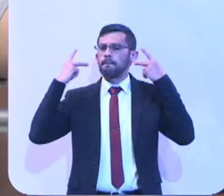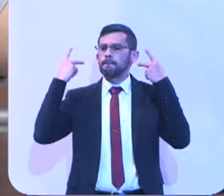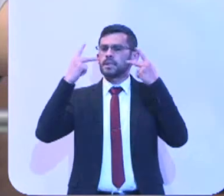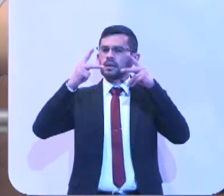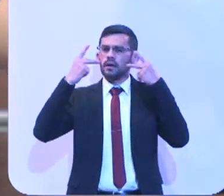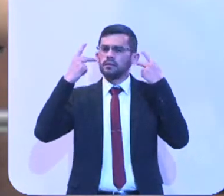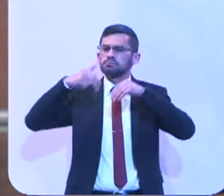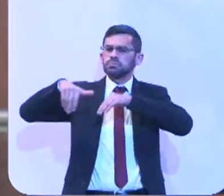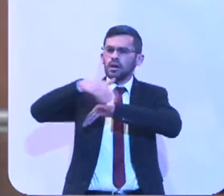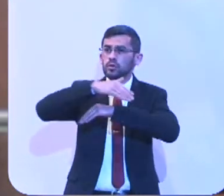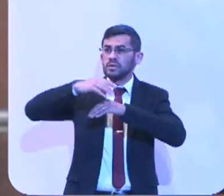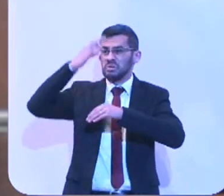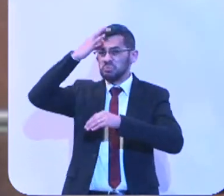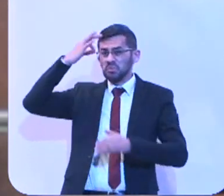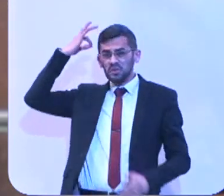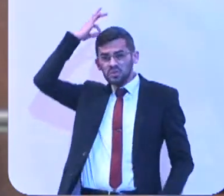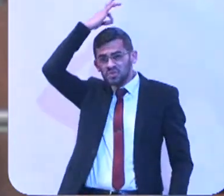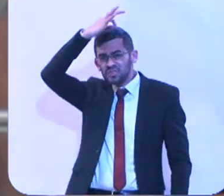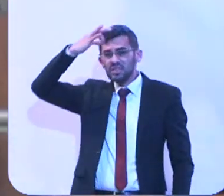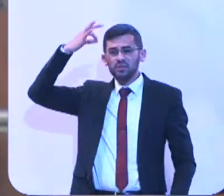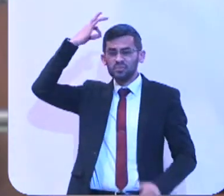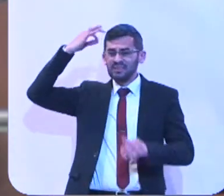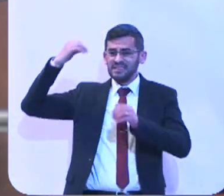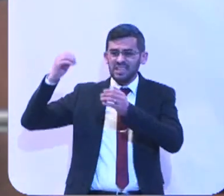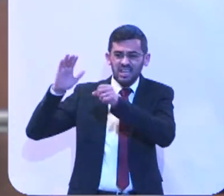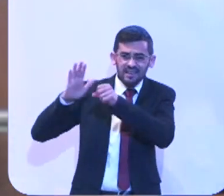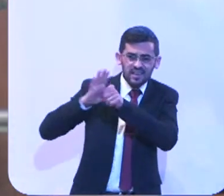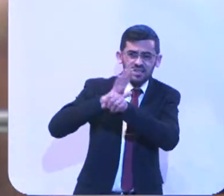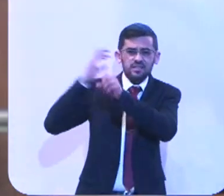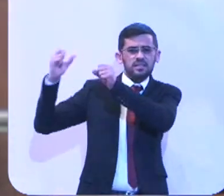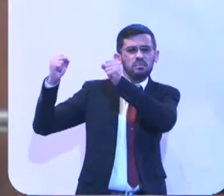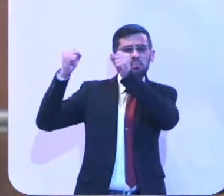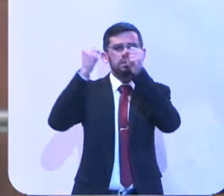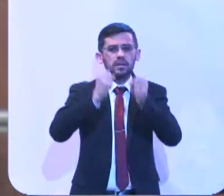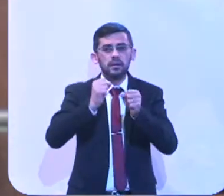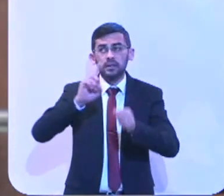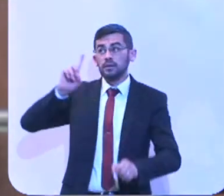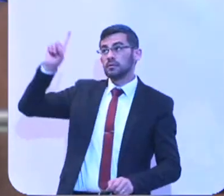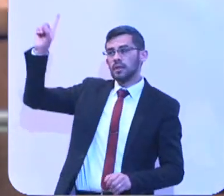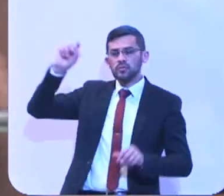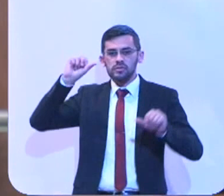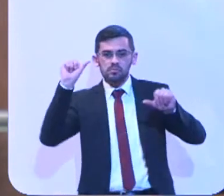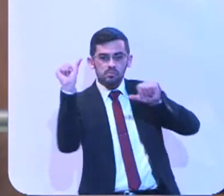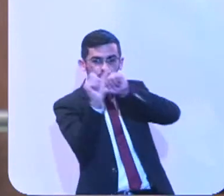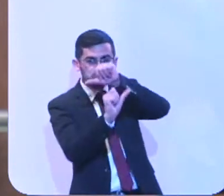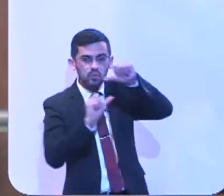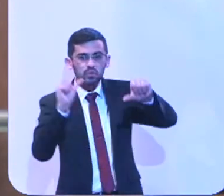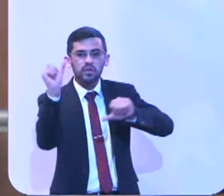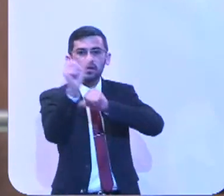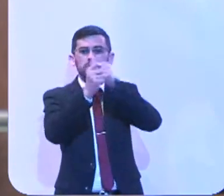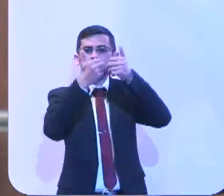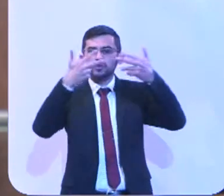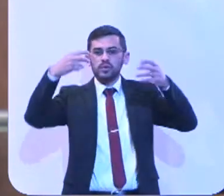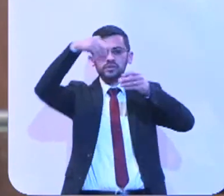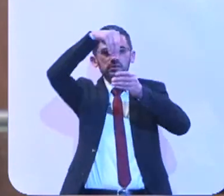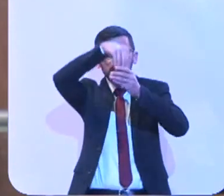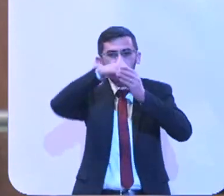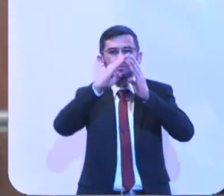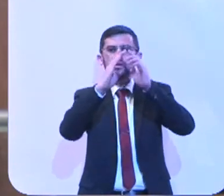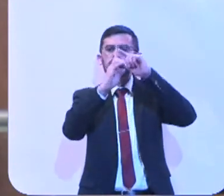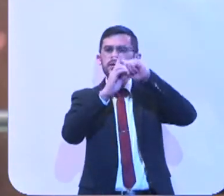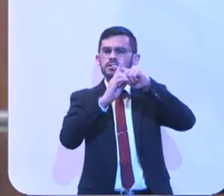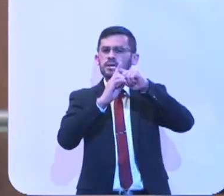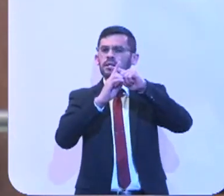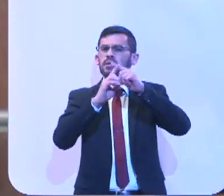pregar. E o Espírito de Deus o empodera. Deus estava trabalhando nas estruturas da igreja para dizer: eu empodero quem